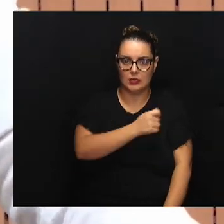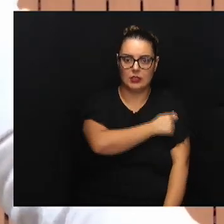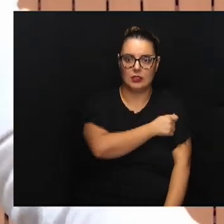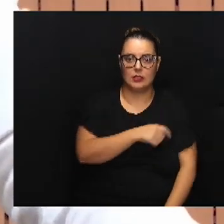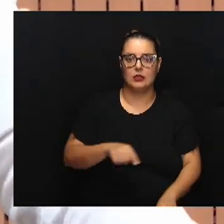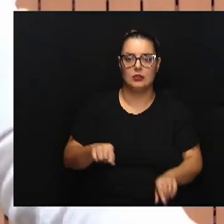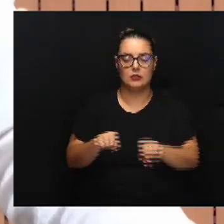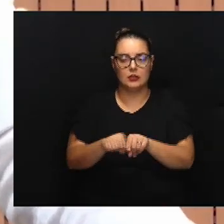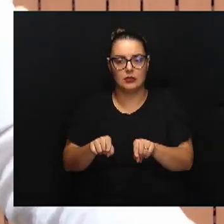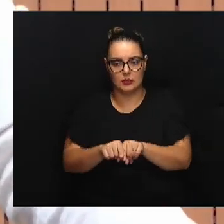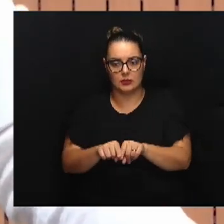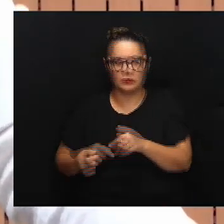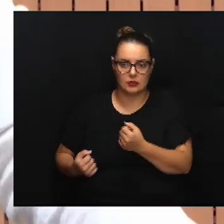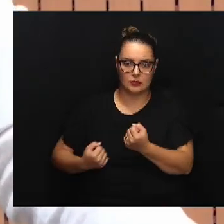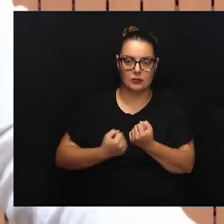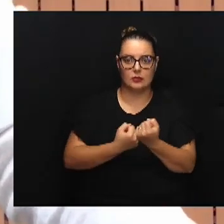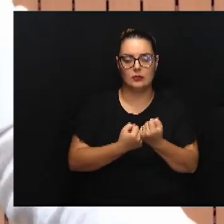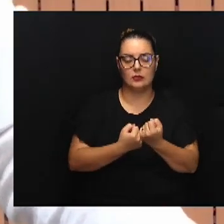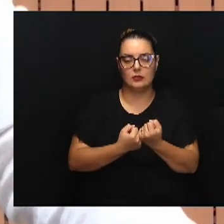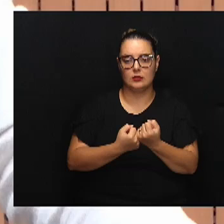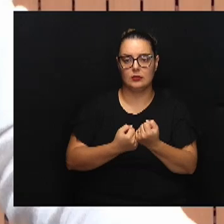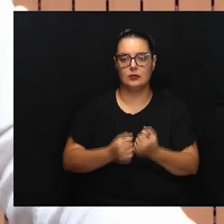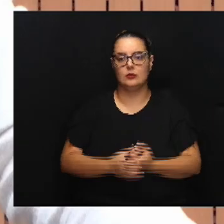também com apoio